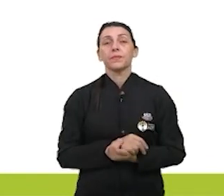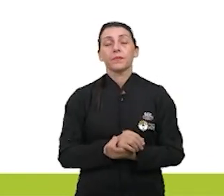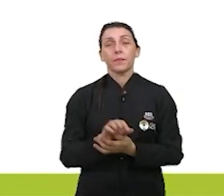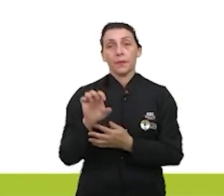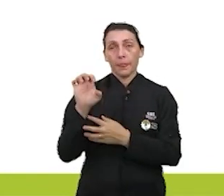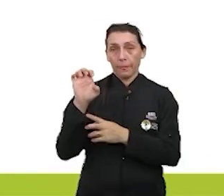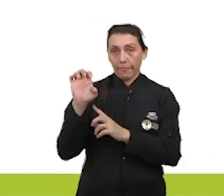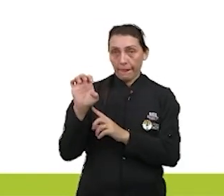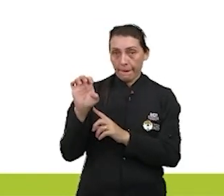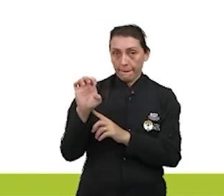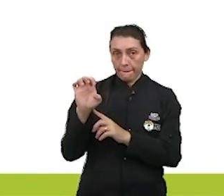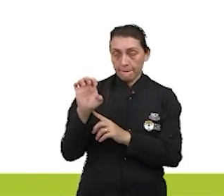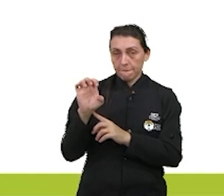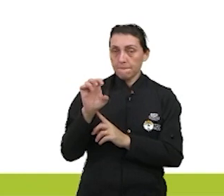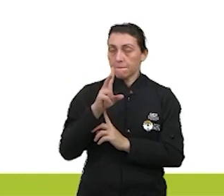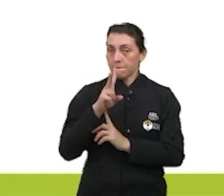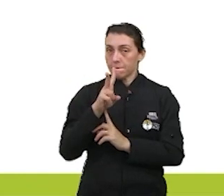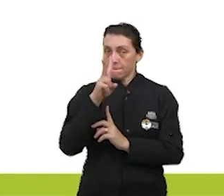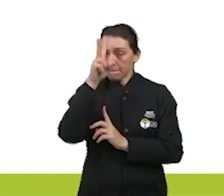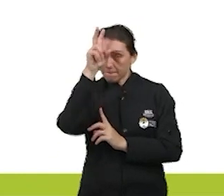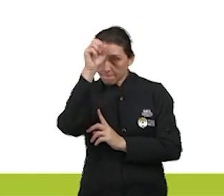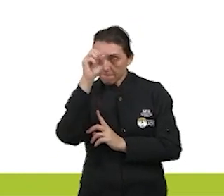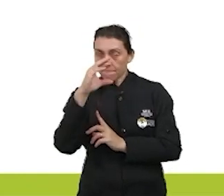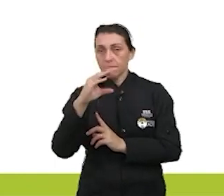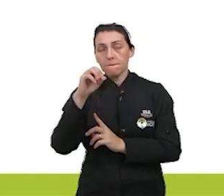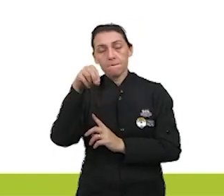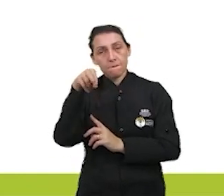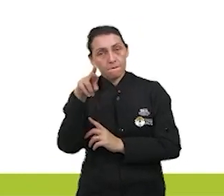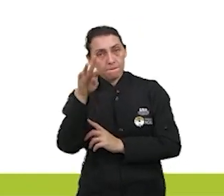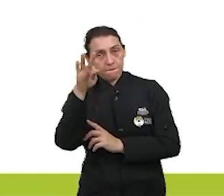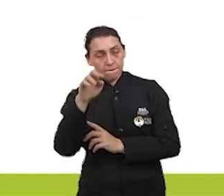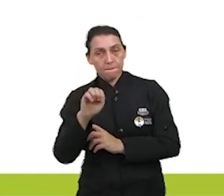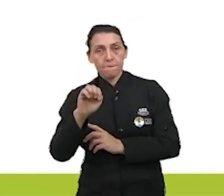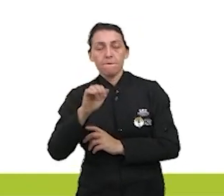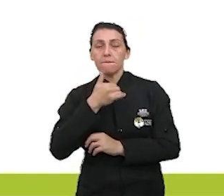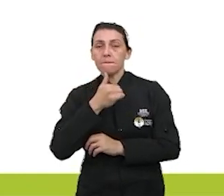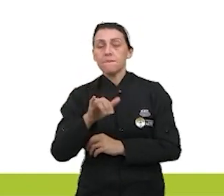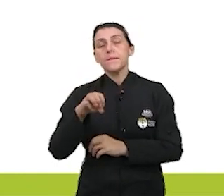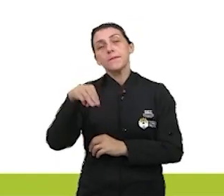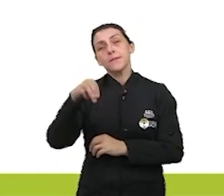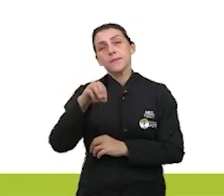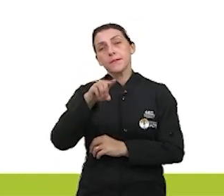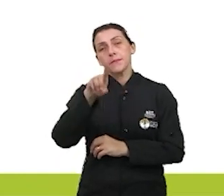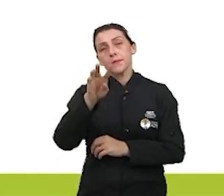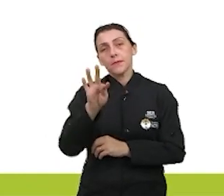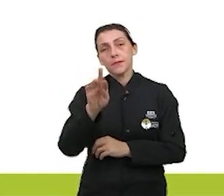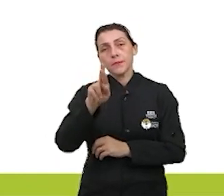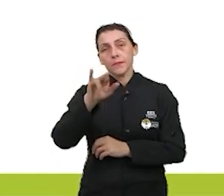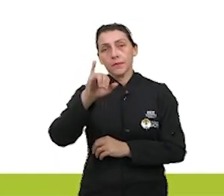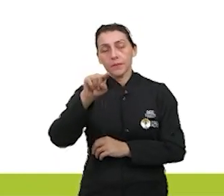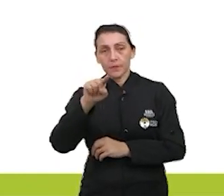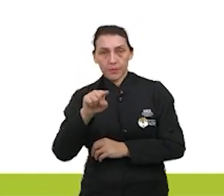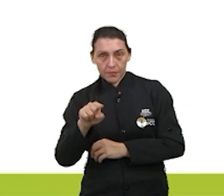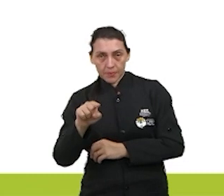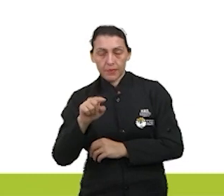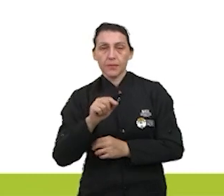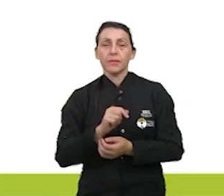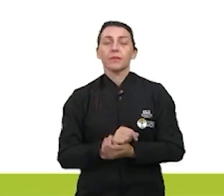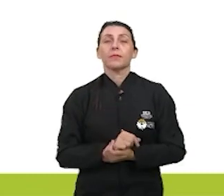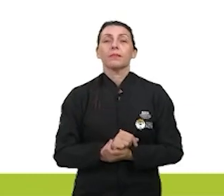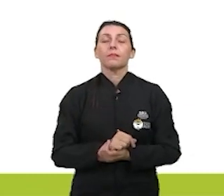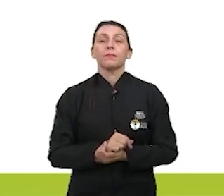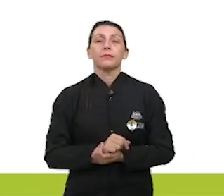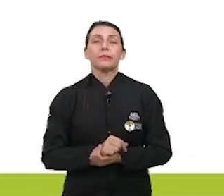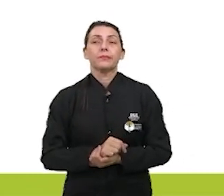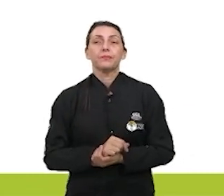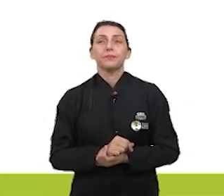E, que aqui vai ser a minha força contra-eletromotriz, eu coloquei uma linha para só diferenciar, mas a nossa força contra-eletromotriz